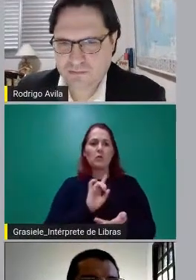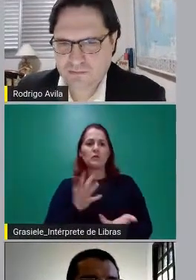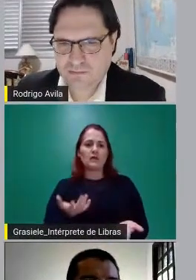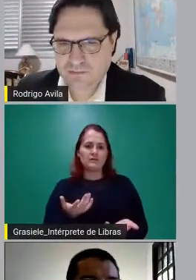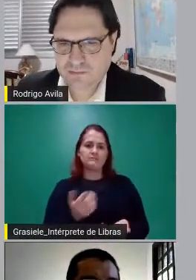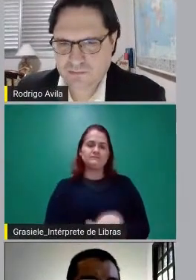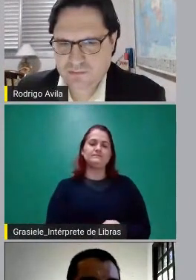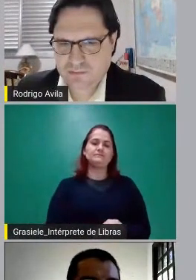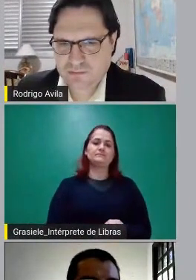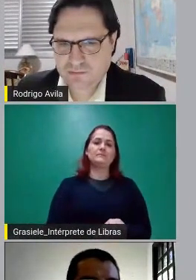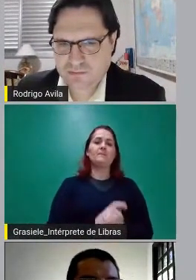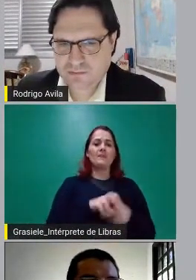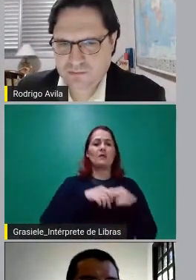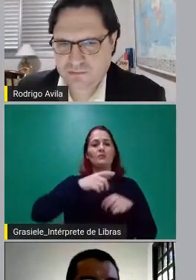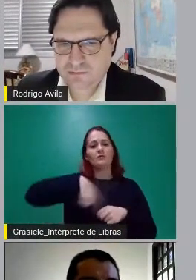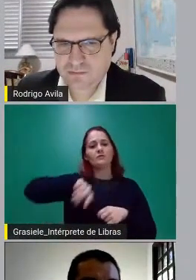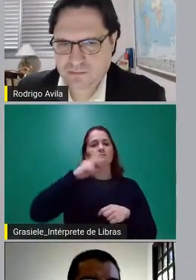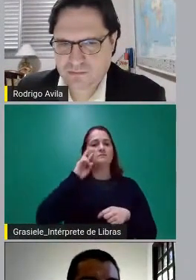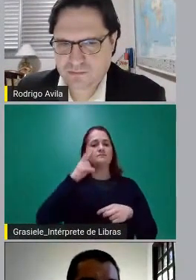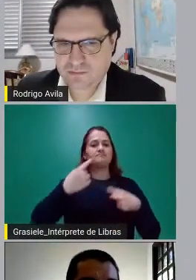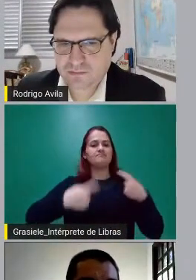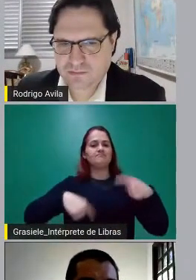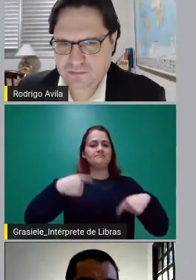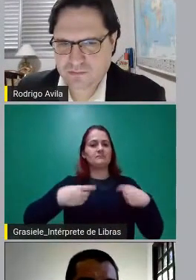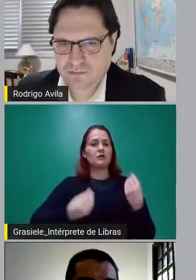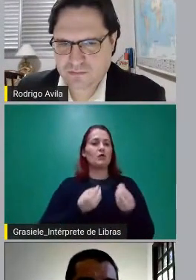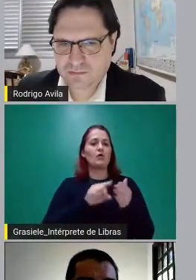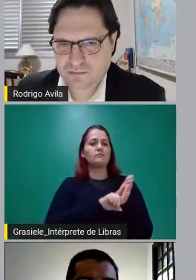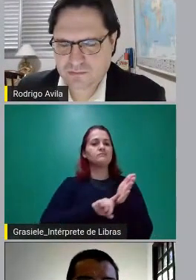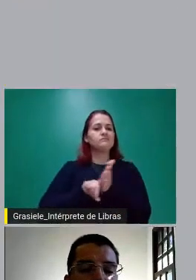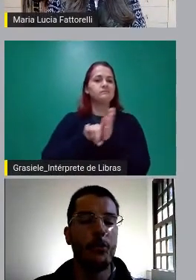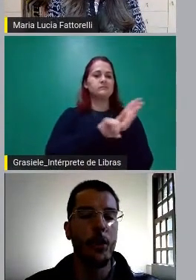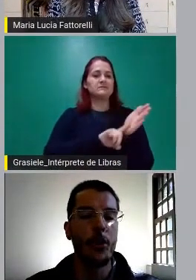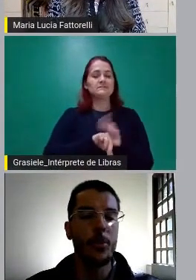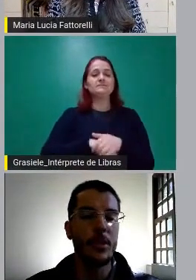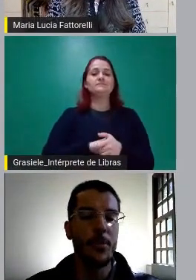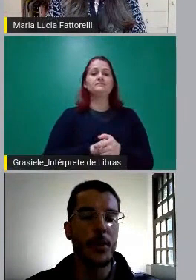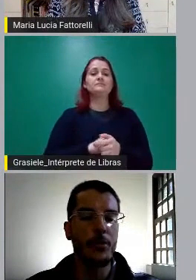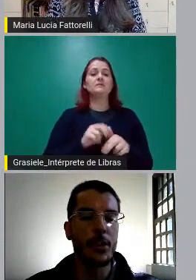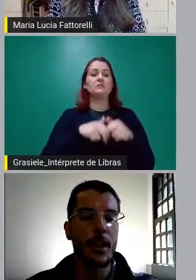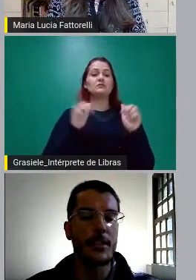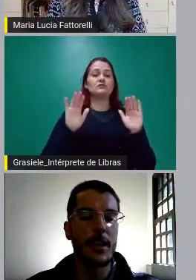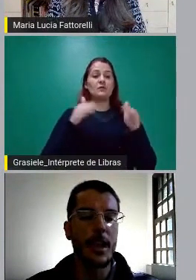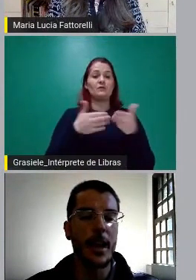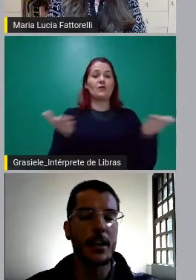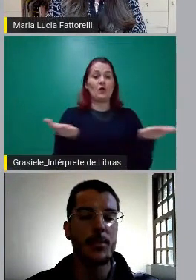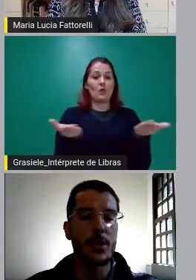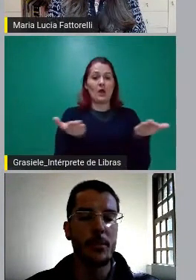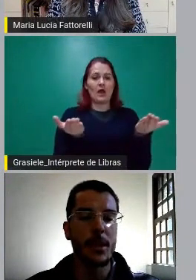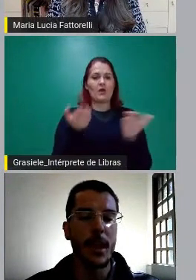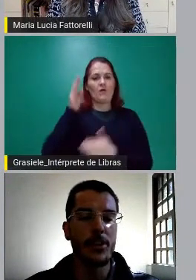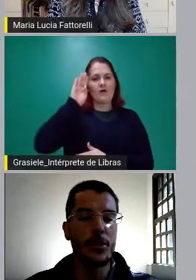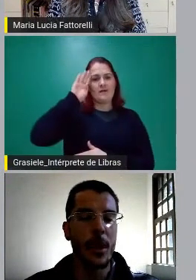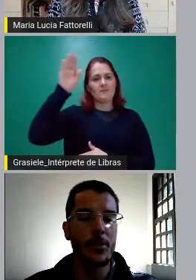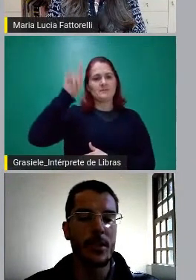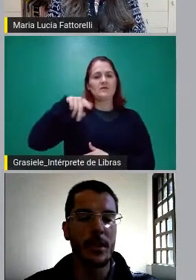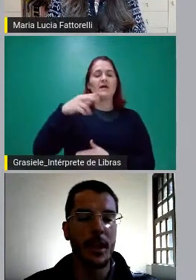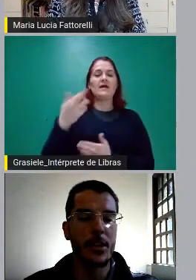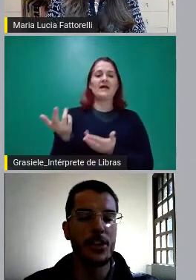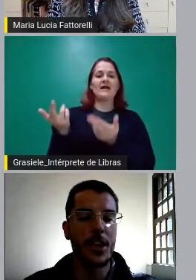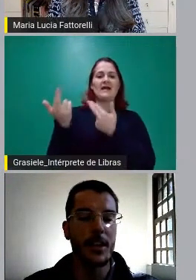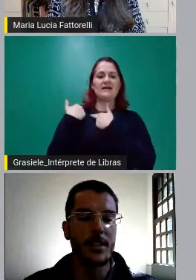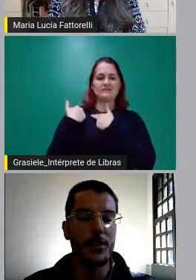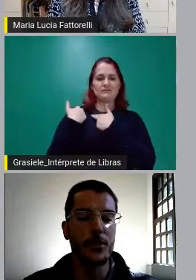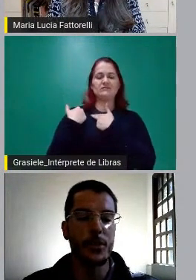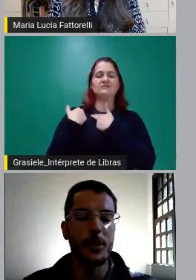tem legitimidade o que está sendo dito, como que a gente investiga essa legitimidade, o foco principal que eu vou trazer é a responsabilidade do Banco